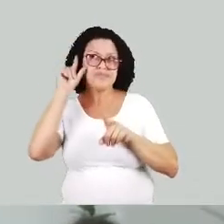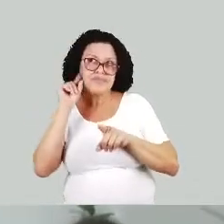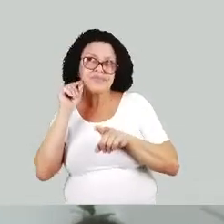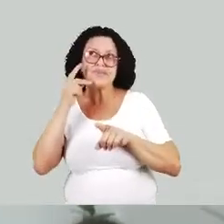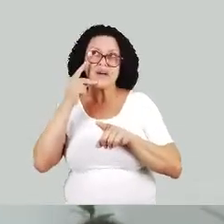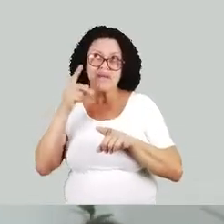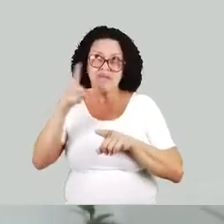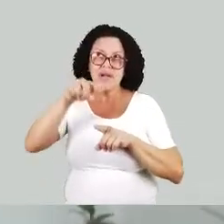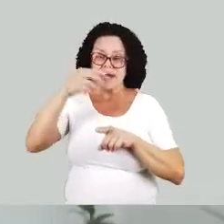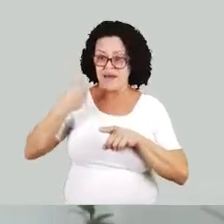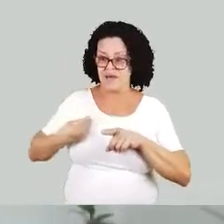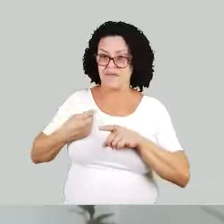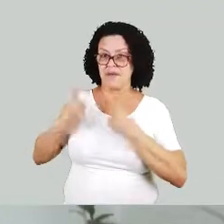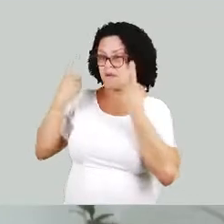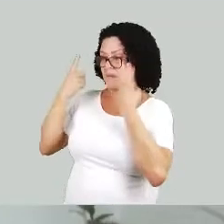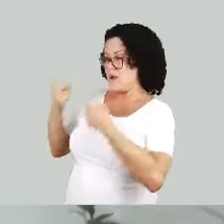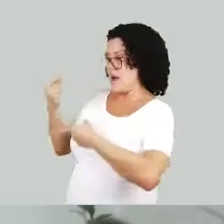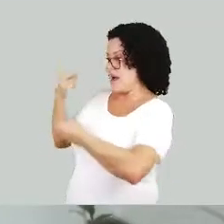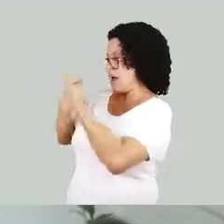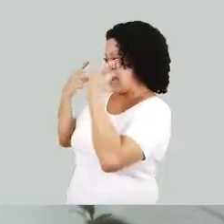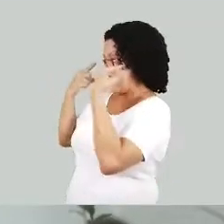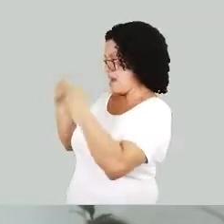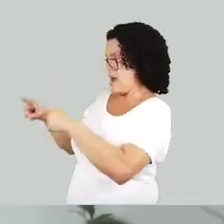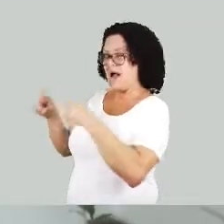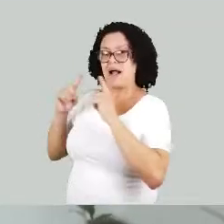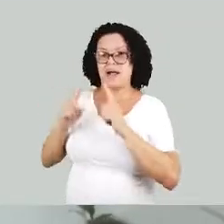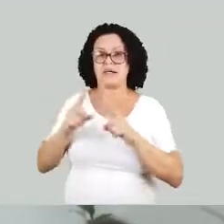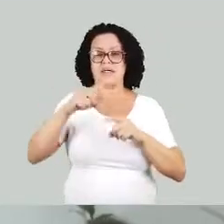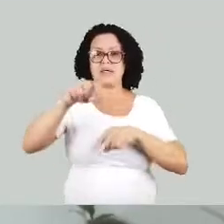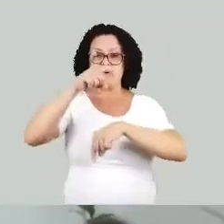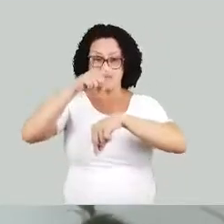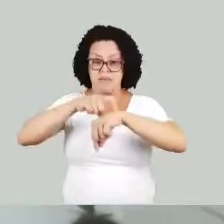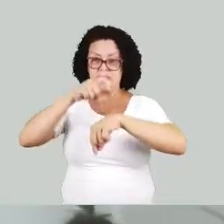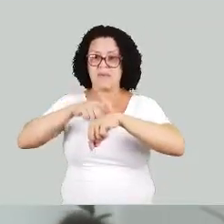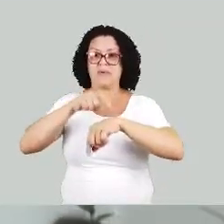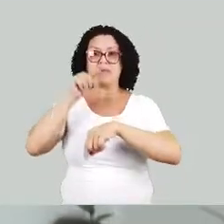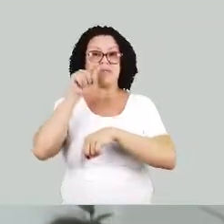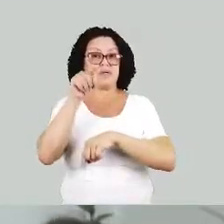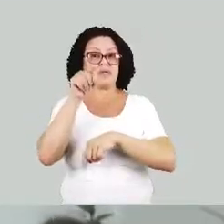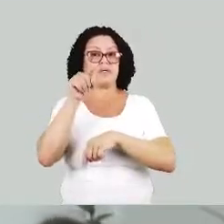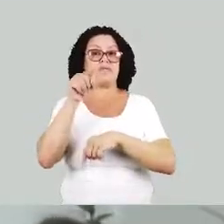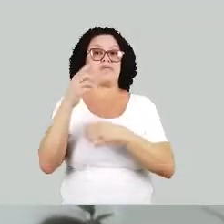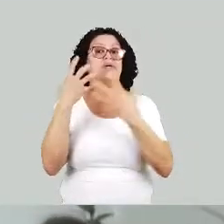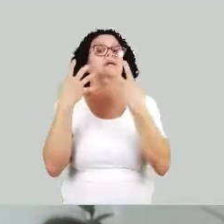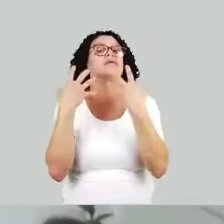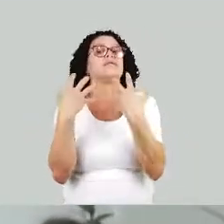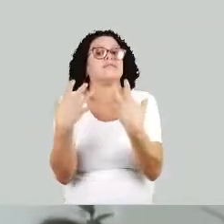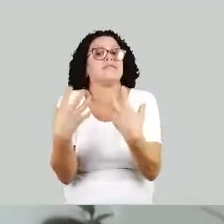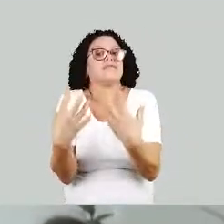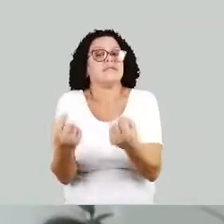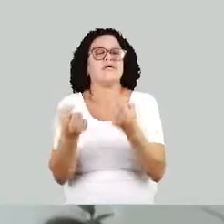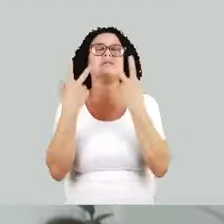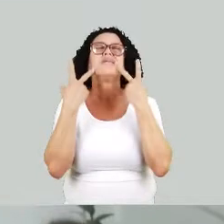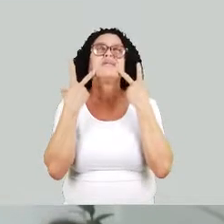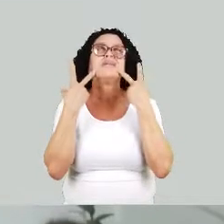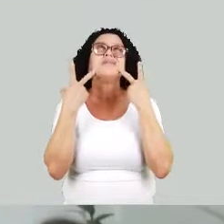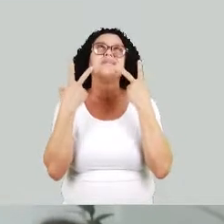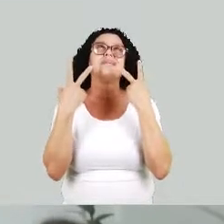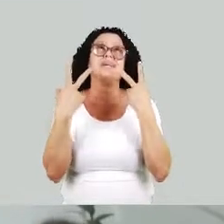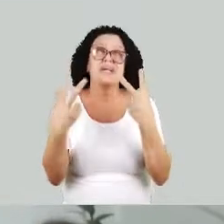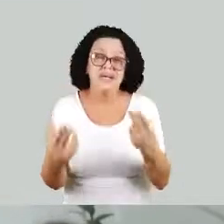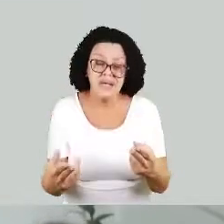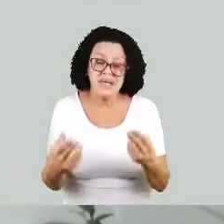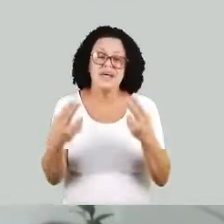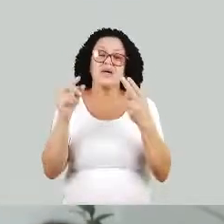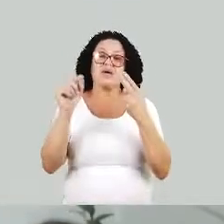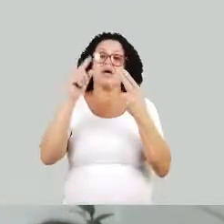querer revidar. Ou seja, a partir do momento que você aceita com naturalidade aquilo